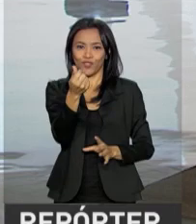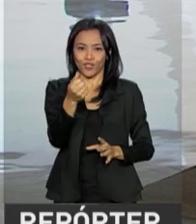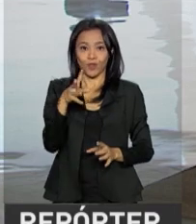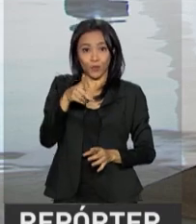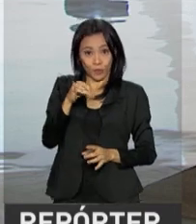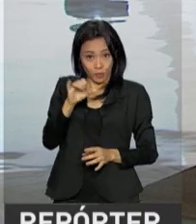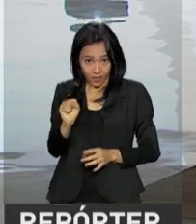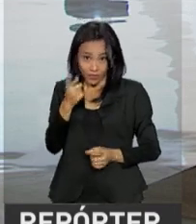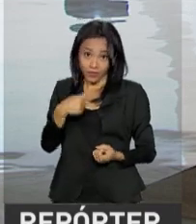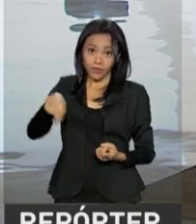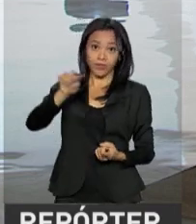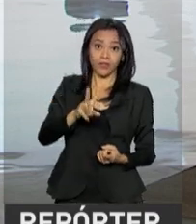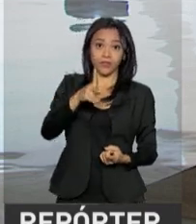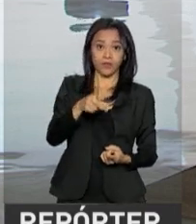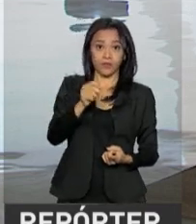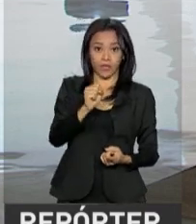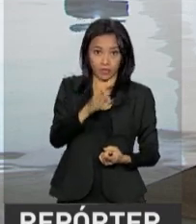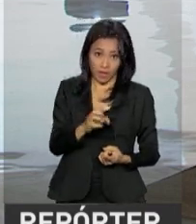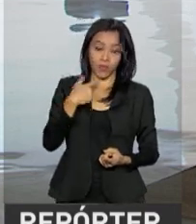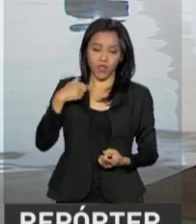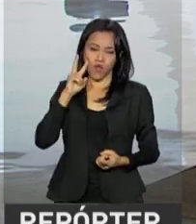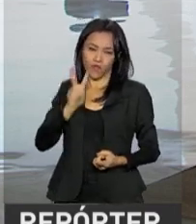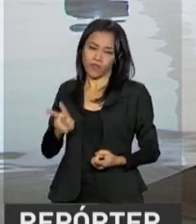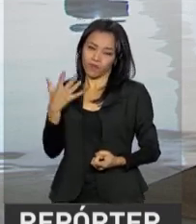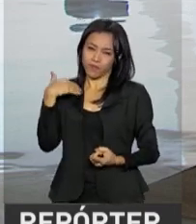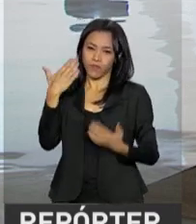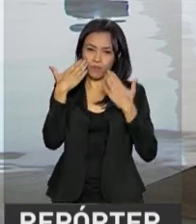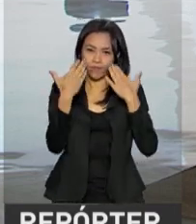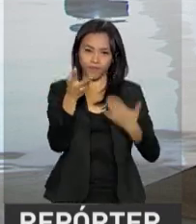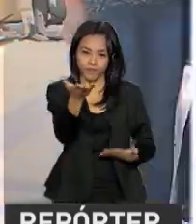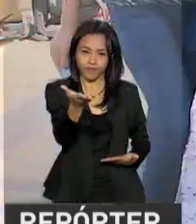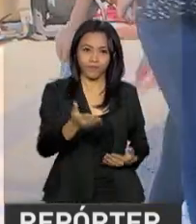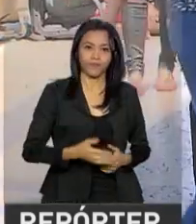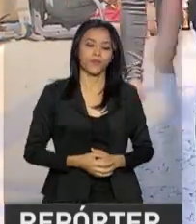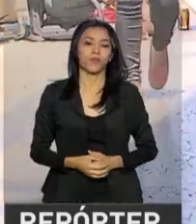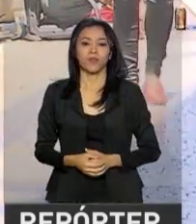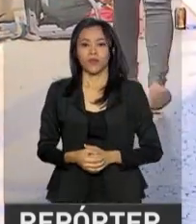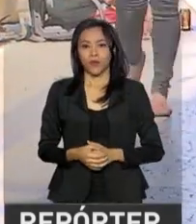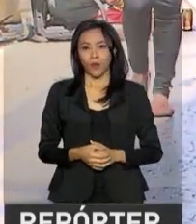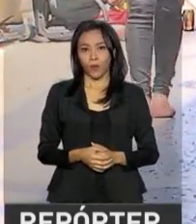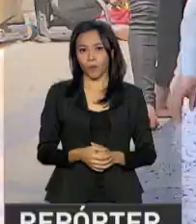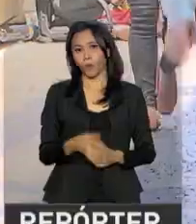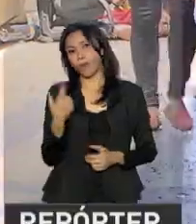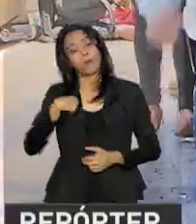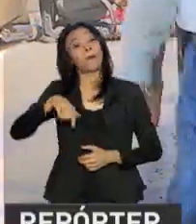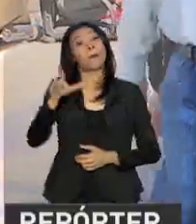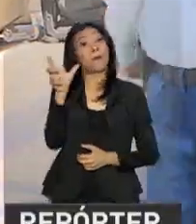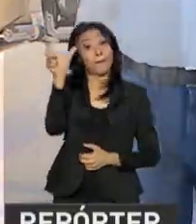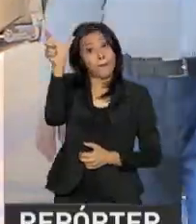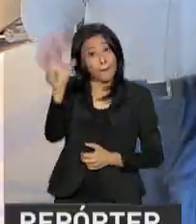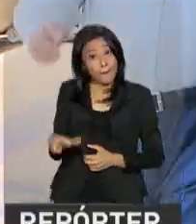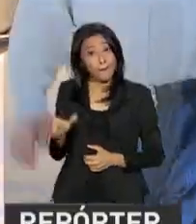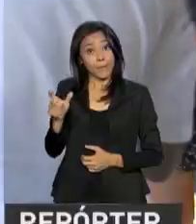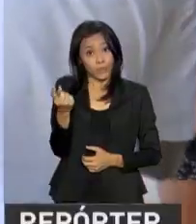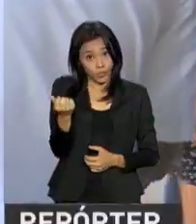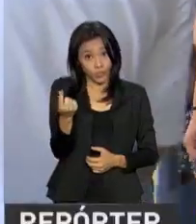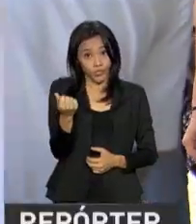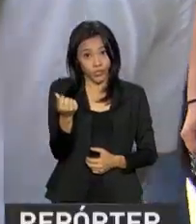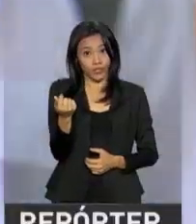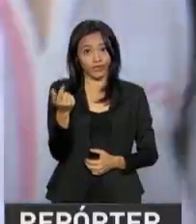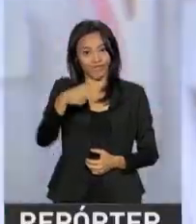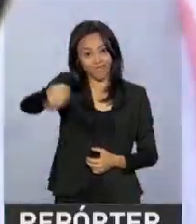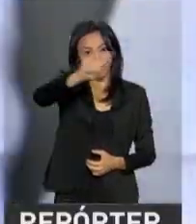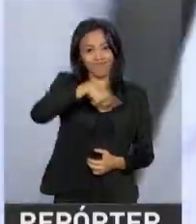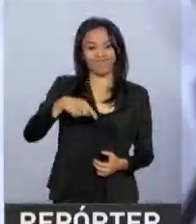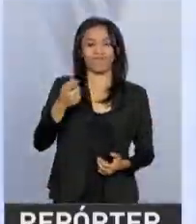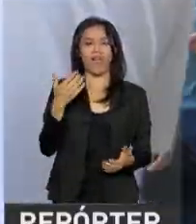acompanhei a cerimônia ea gente vê agora como foi na reportagem mais dinheiro no bolso do trabalhador até o dia